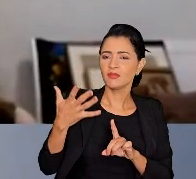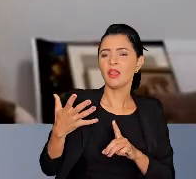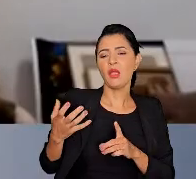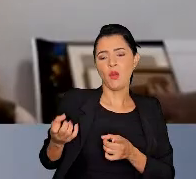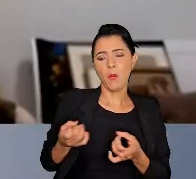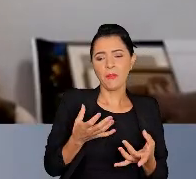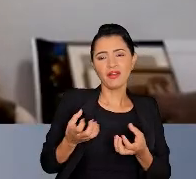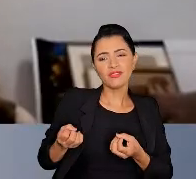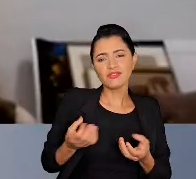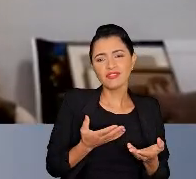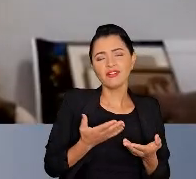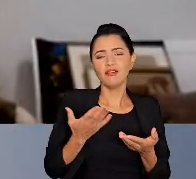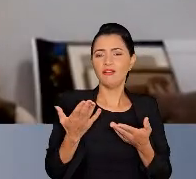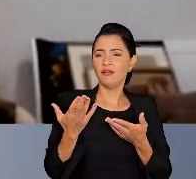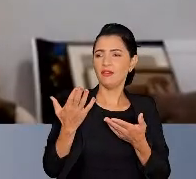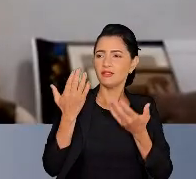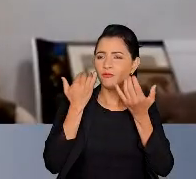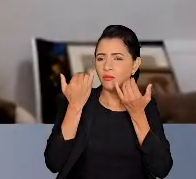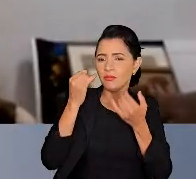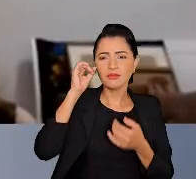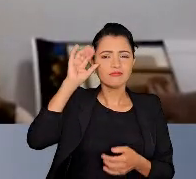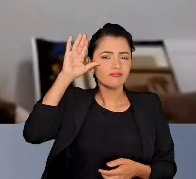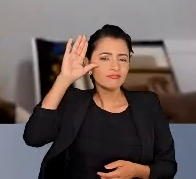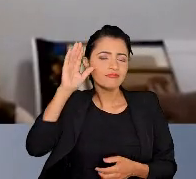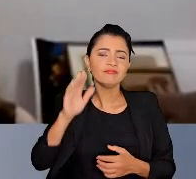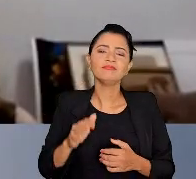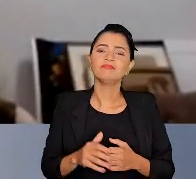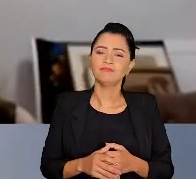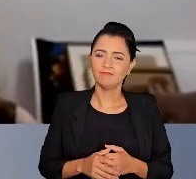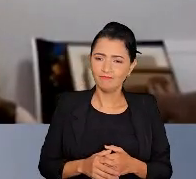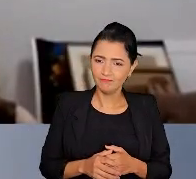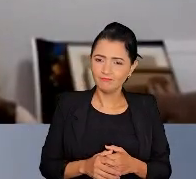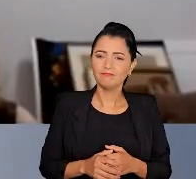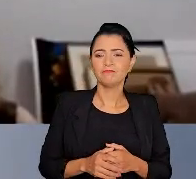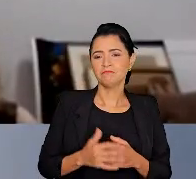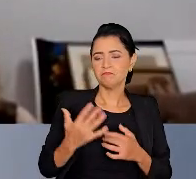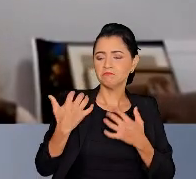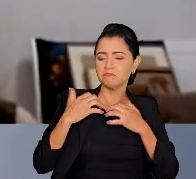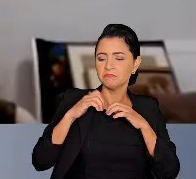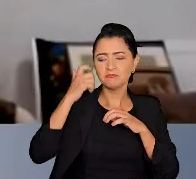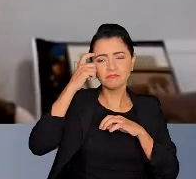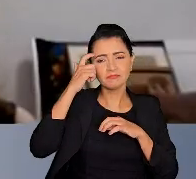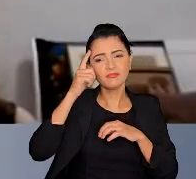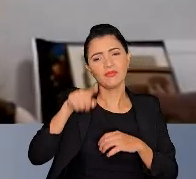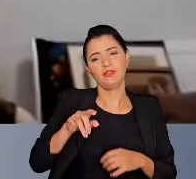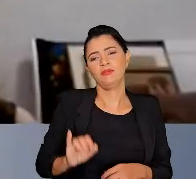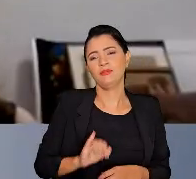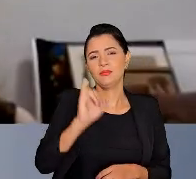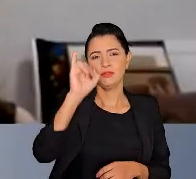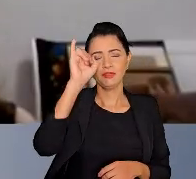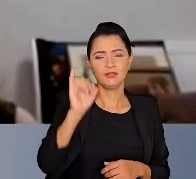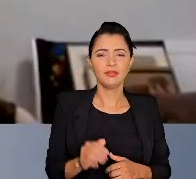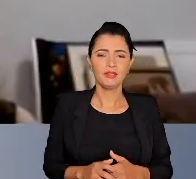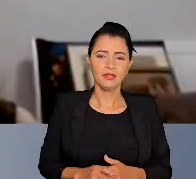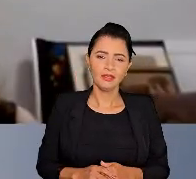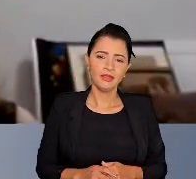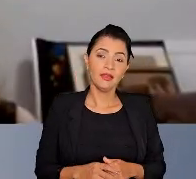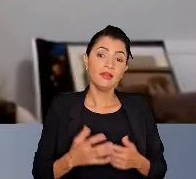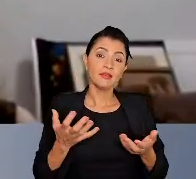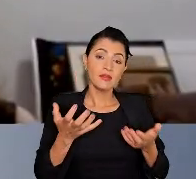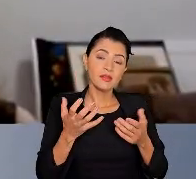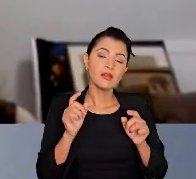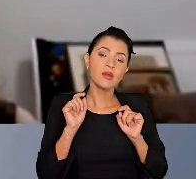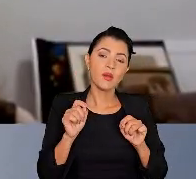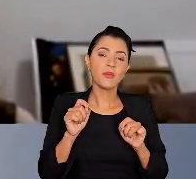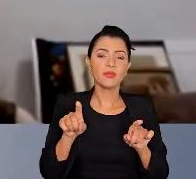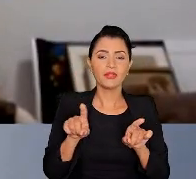conosco todo esse conhecimento e essas reflexões importantíssimas. E gostaria de